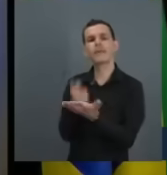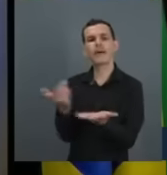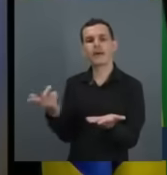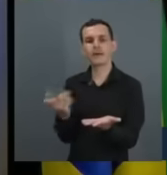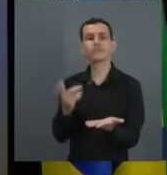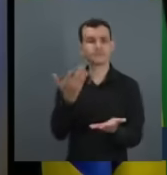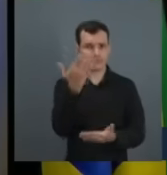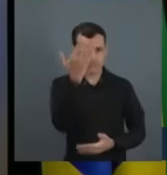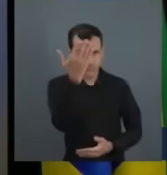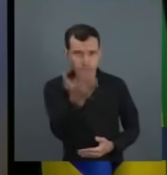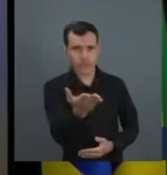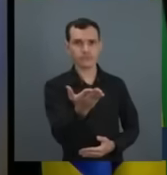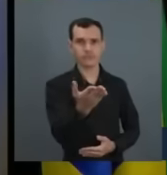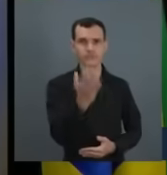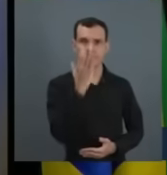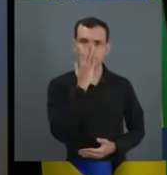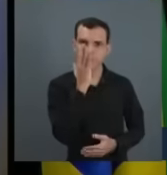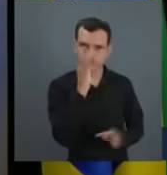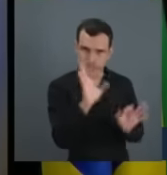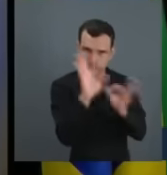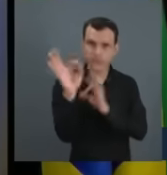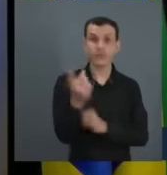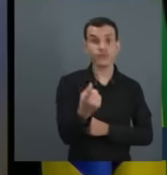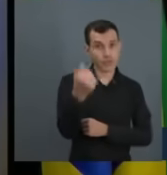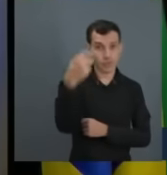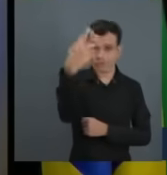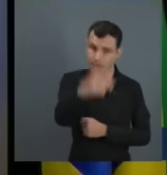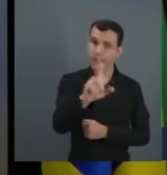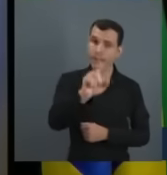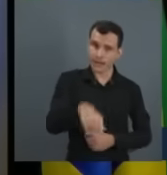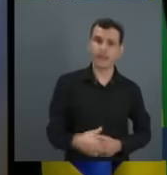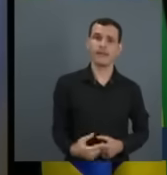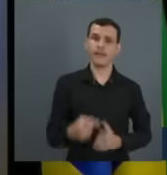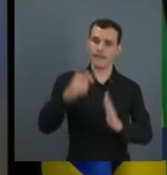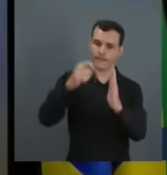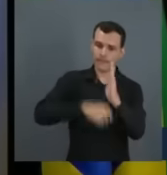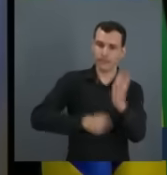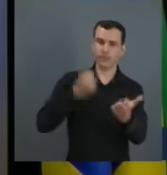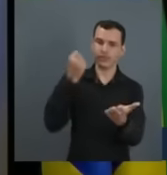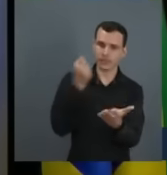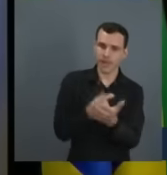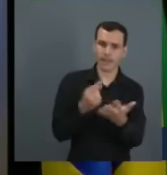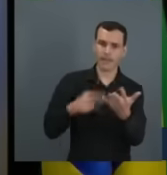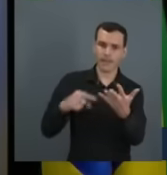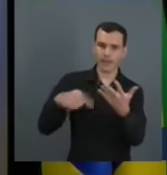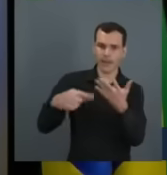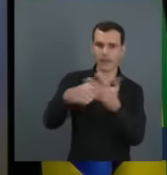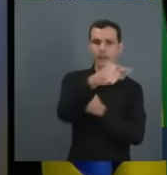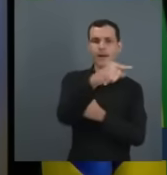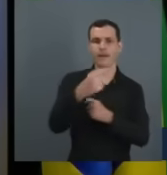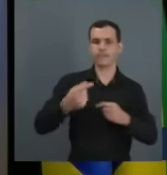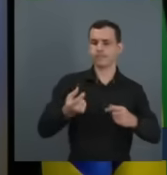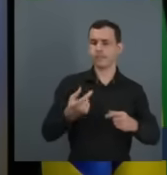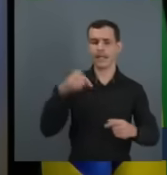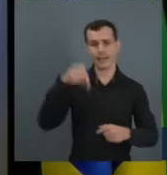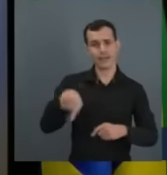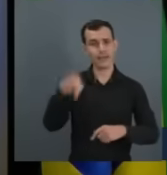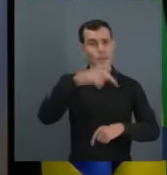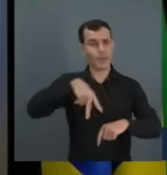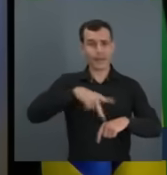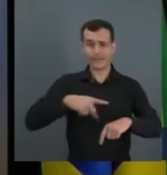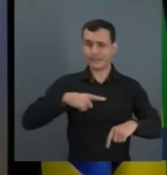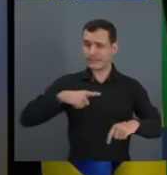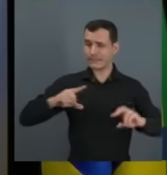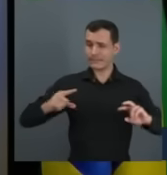está nos ouvindo. Dinheiro seu, dos impostos, dos tributos, cada vez mais altos nesse país, que é o